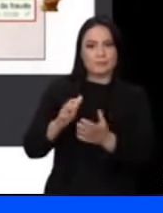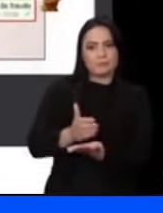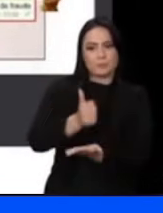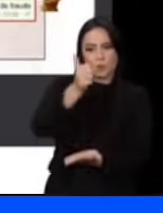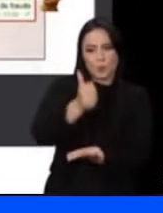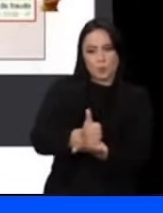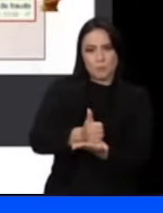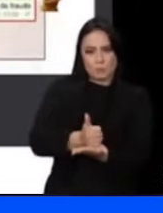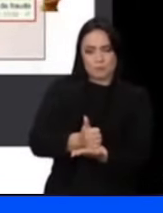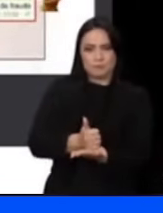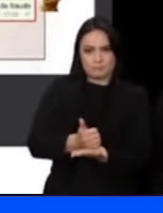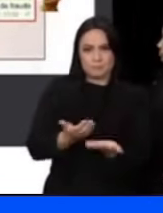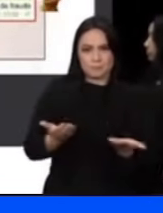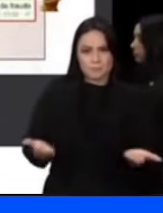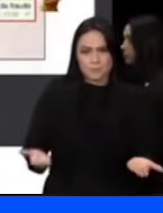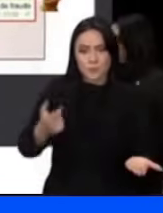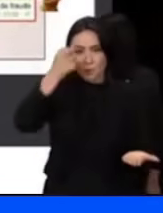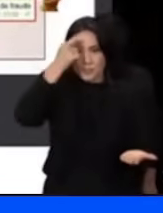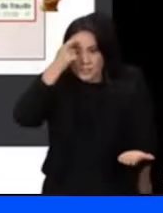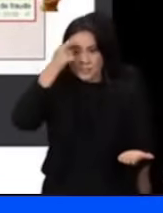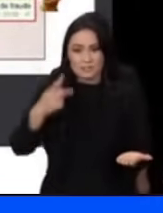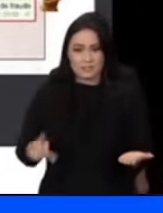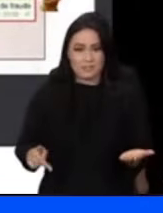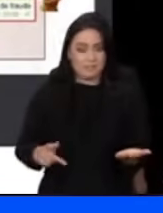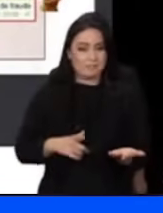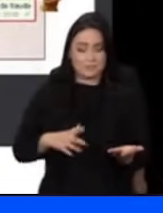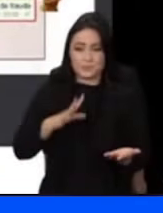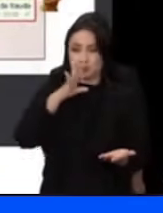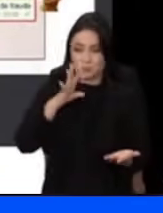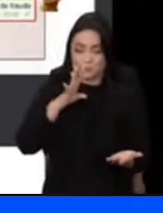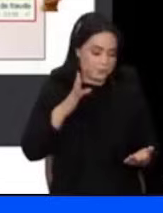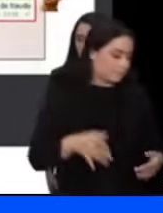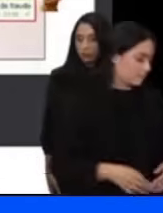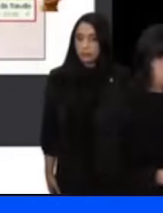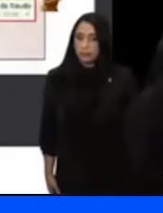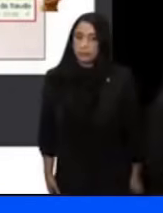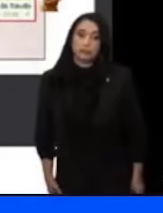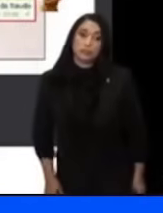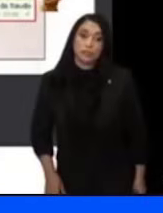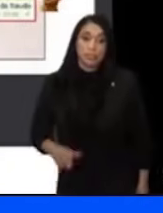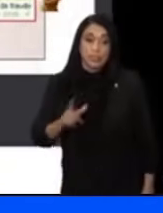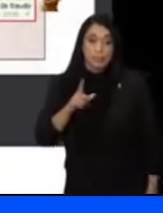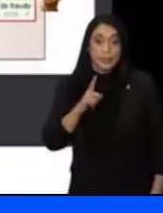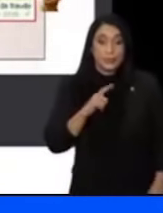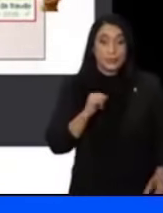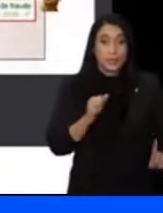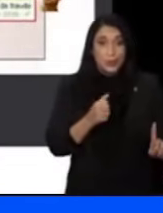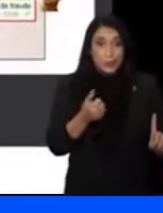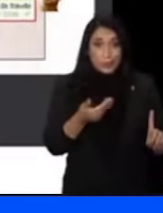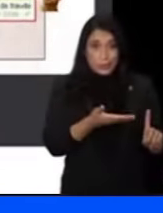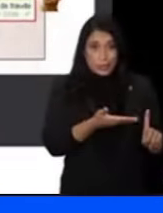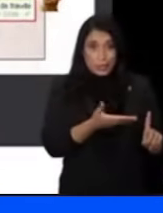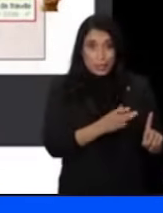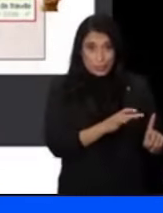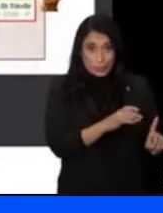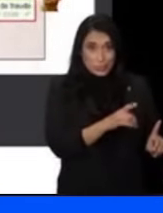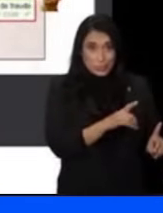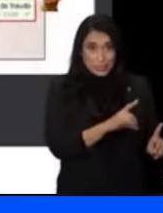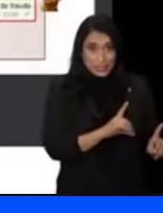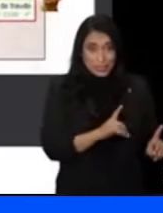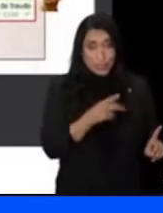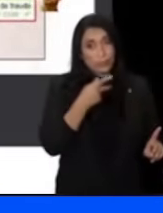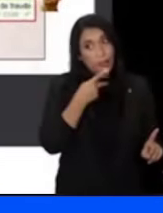golpe militar, a consciência era tão grande que o próprio réu, colaborador Mauro Cid, diz: se não